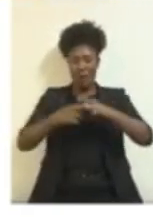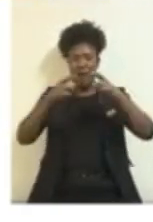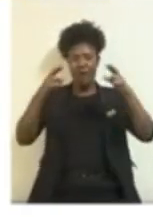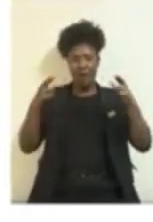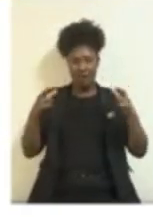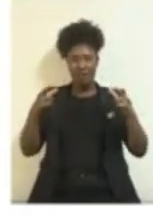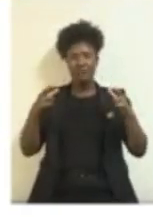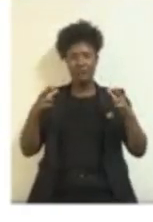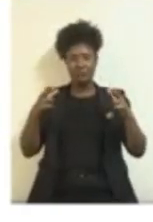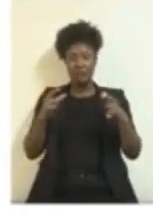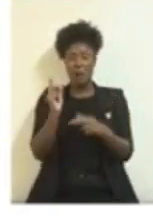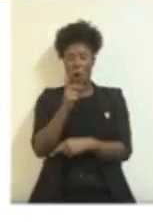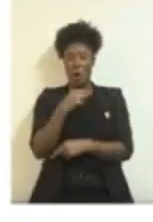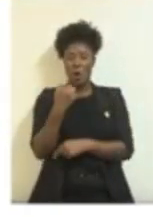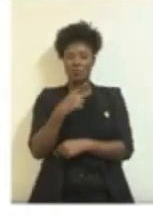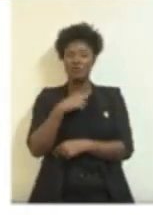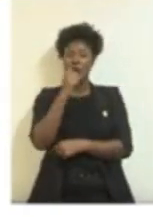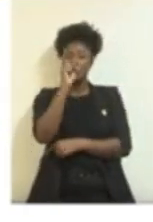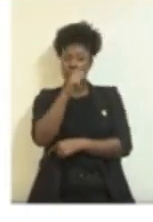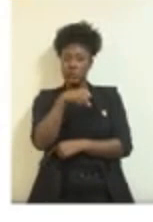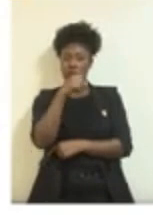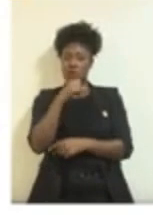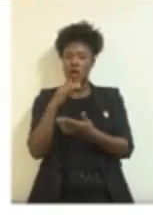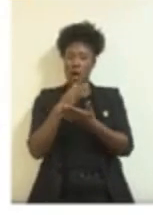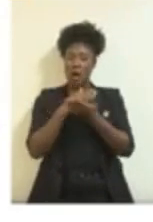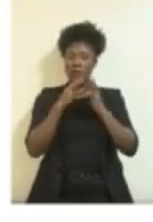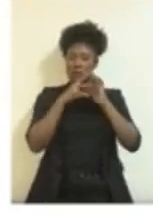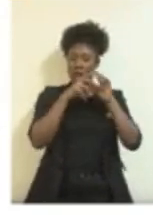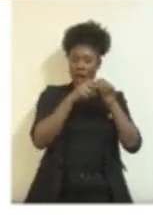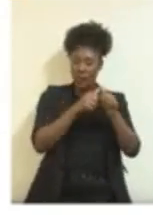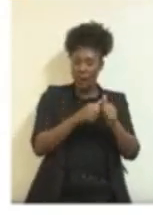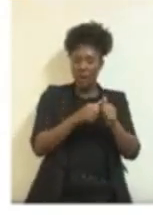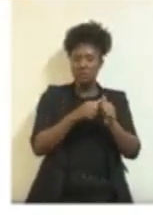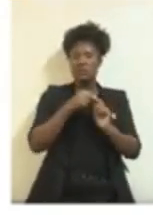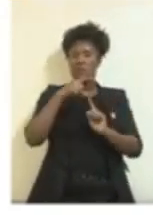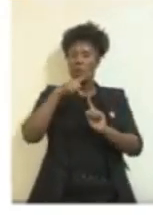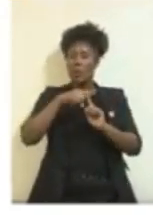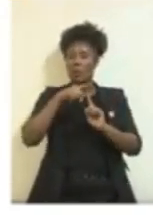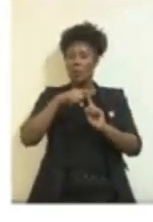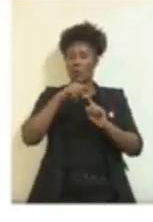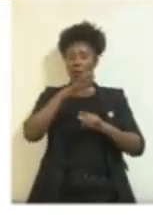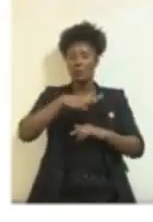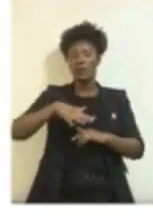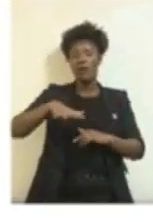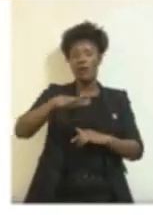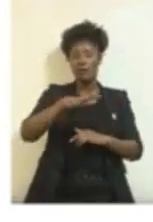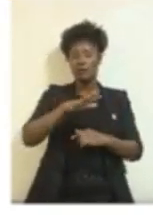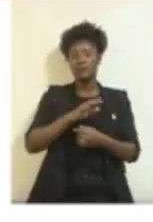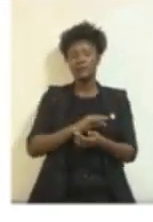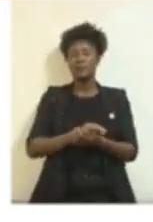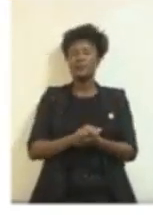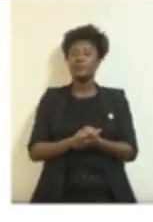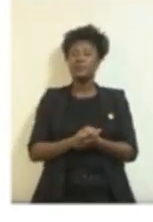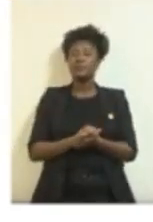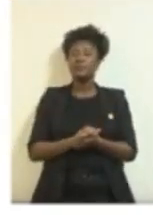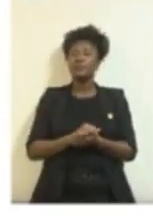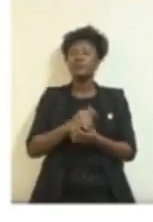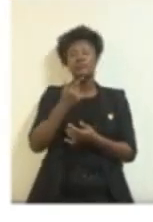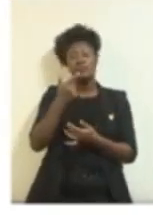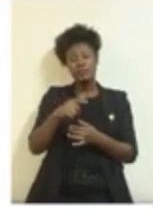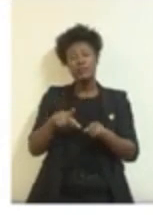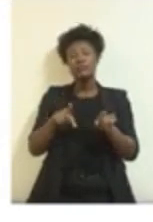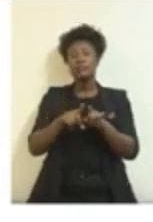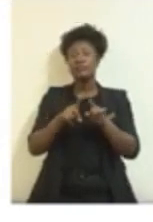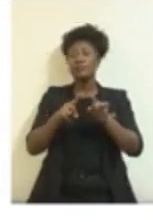Plata. Então nós temos sim organismos que são típicos, né, desse Pampa, né? E aí, destacando a